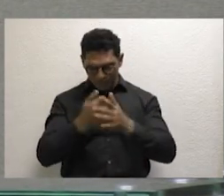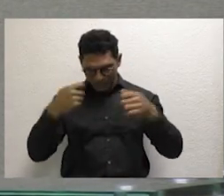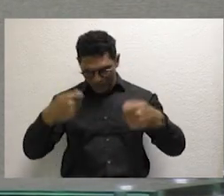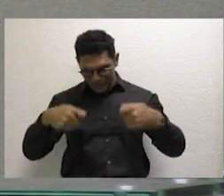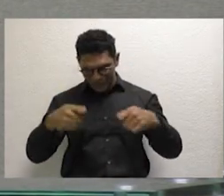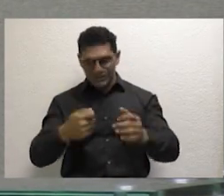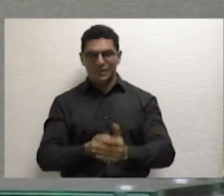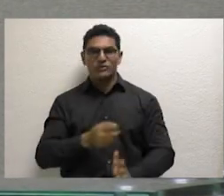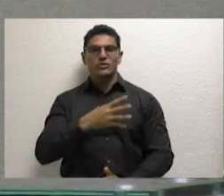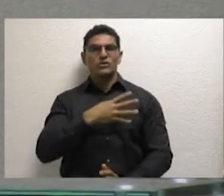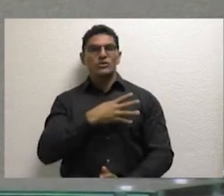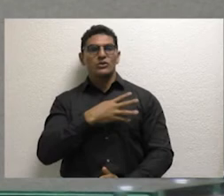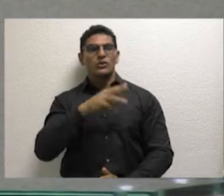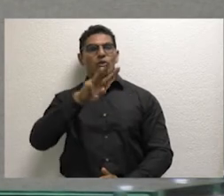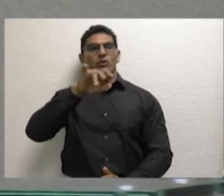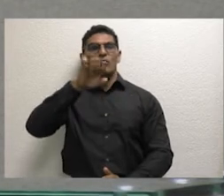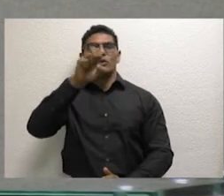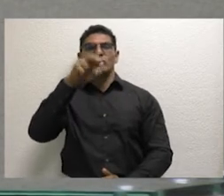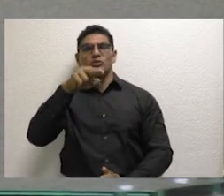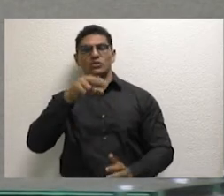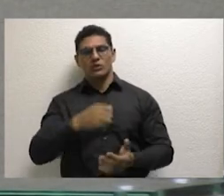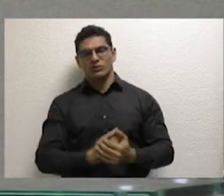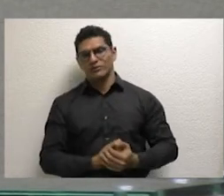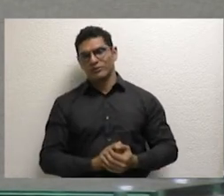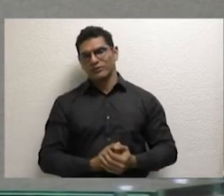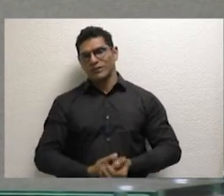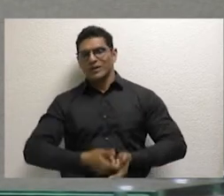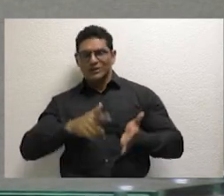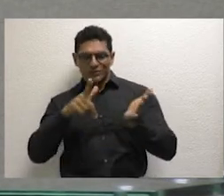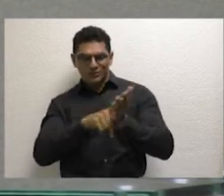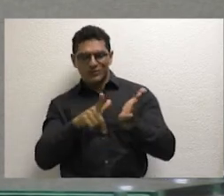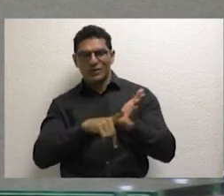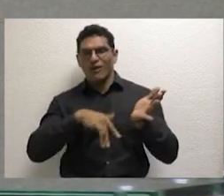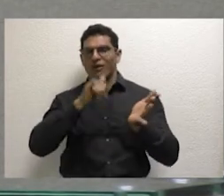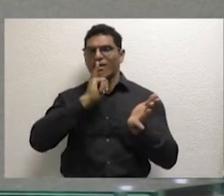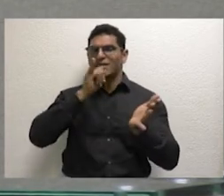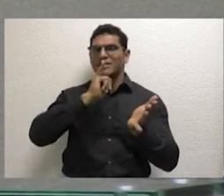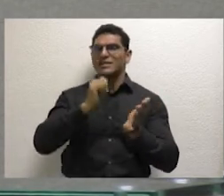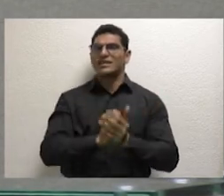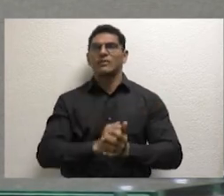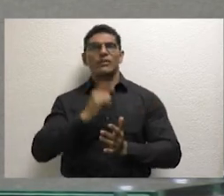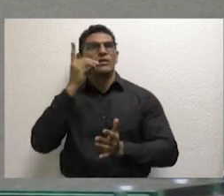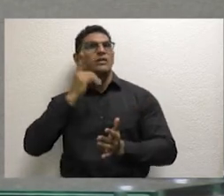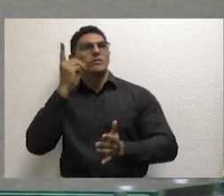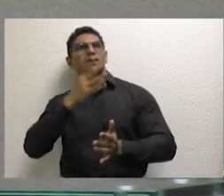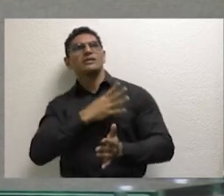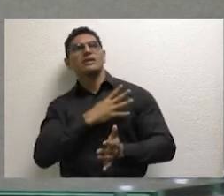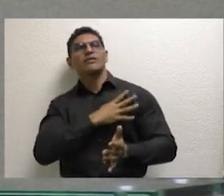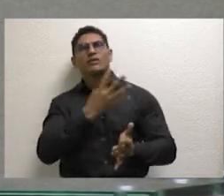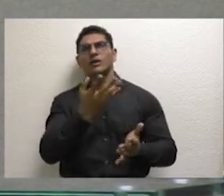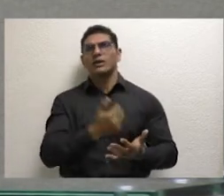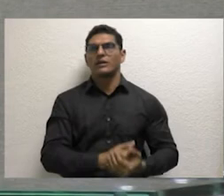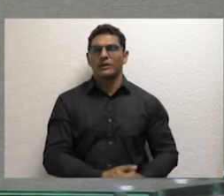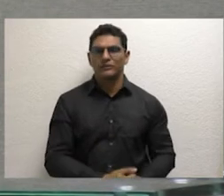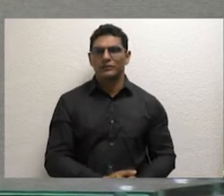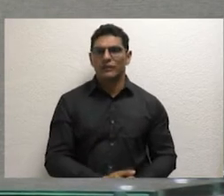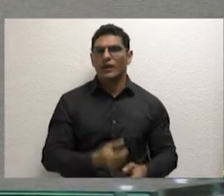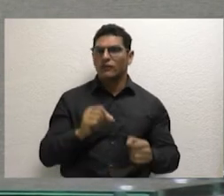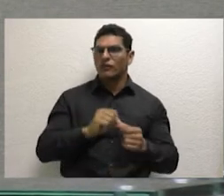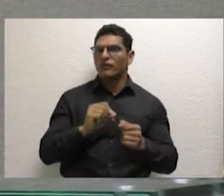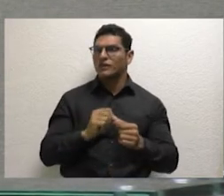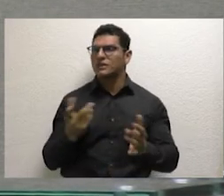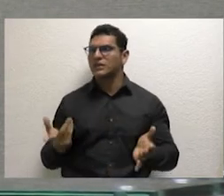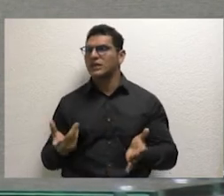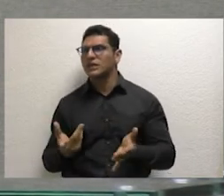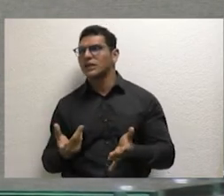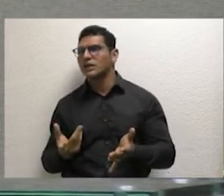doutor Wilson está muito fundamentado vou dar um exemplo deputado Serafim Corrêa eu vou fazer uma indicação